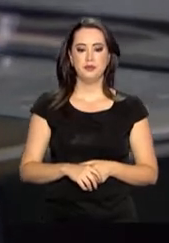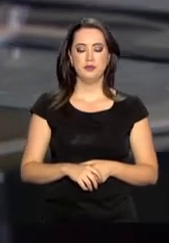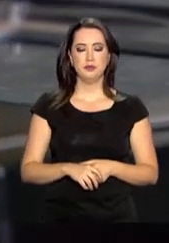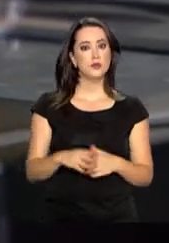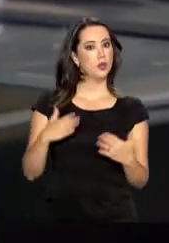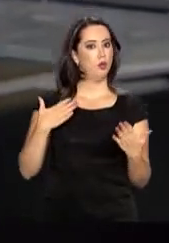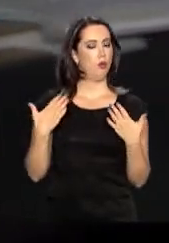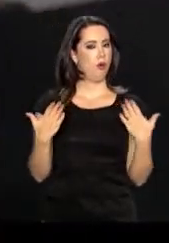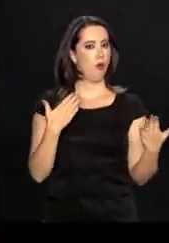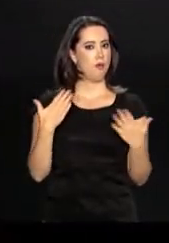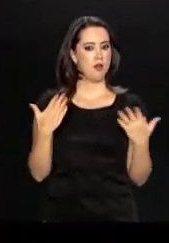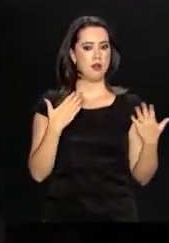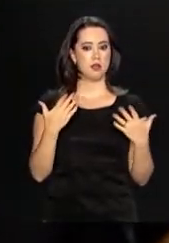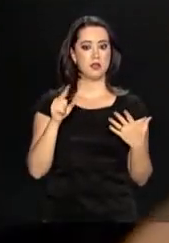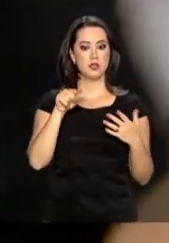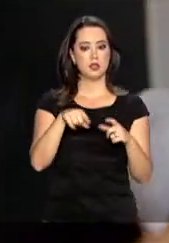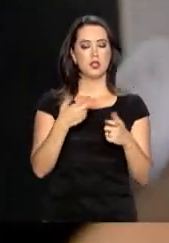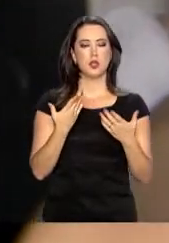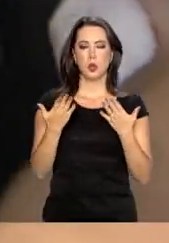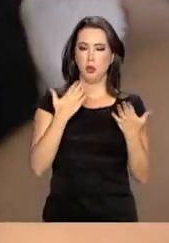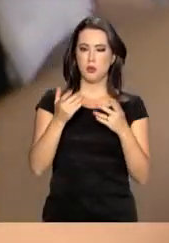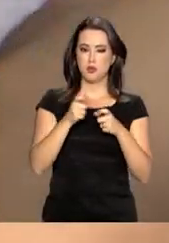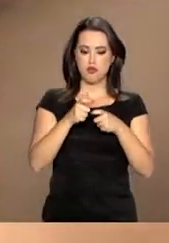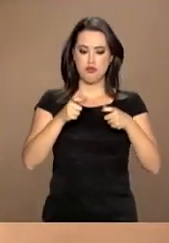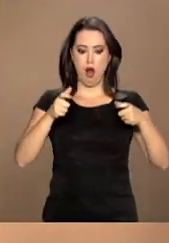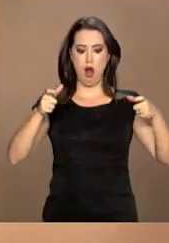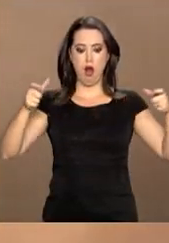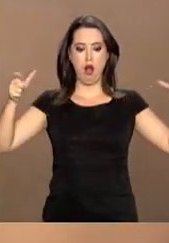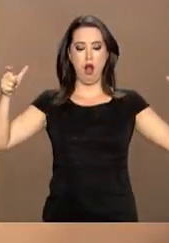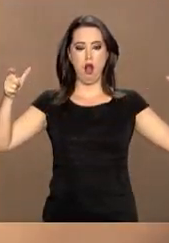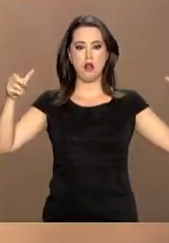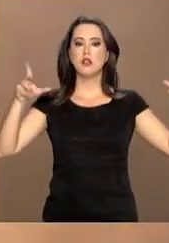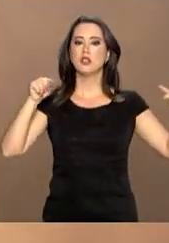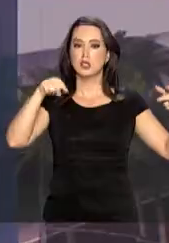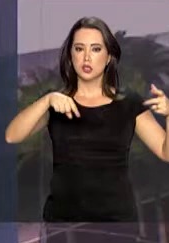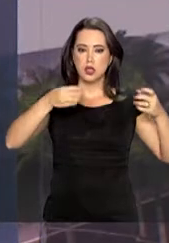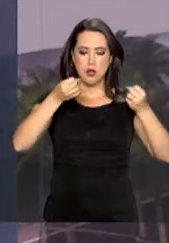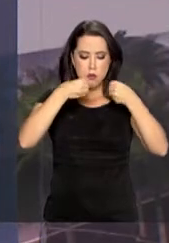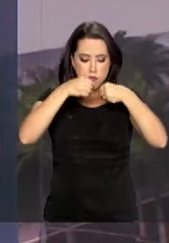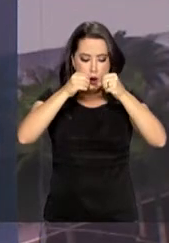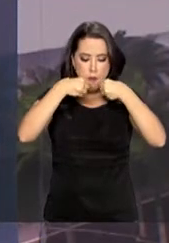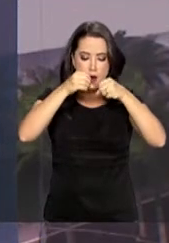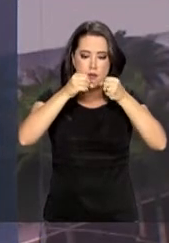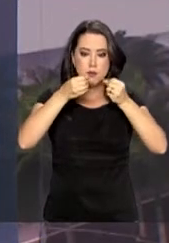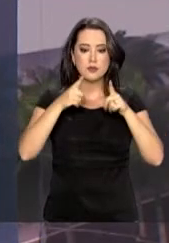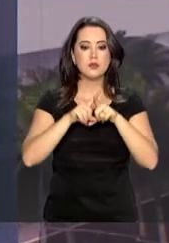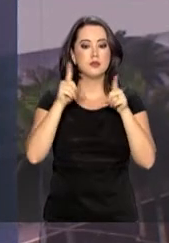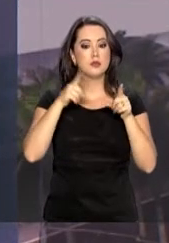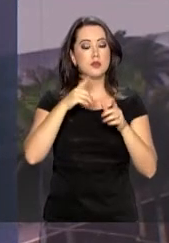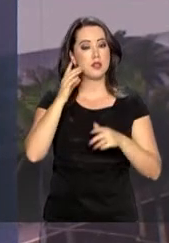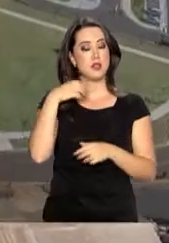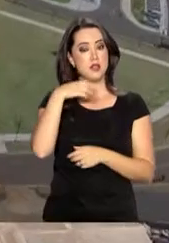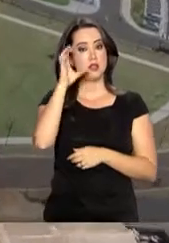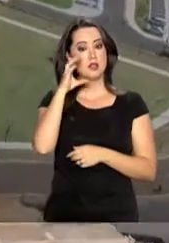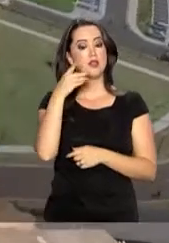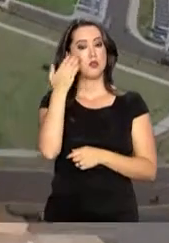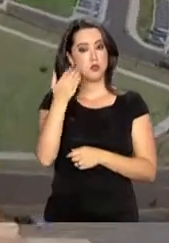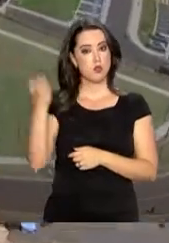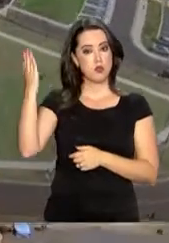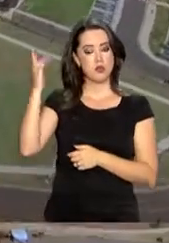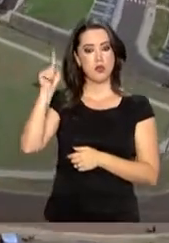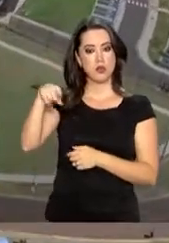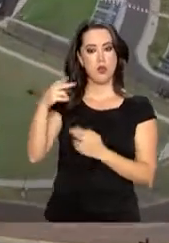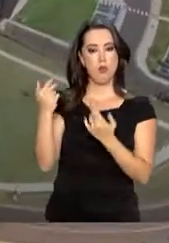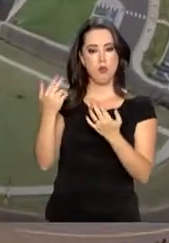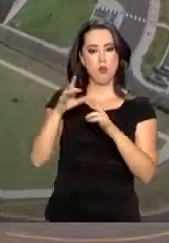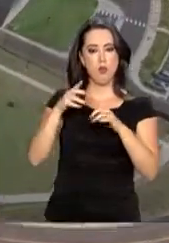como se fosse um enorme microscópio, mas que é micro só no nome. O acelerador de partículas Sirius tem o